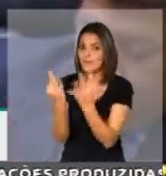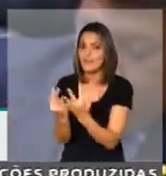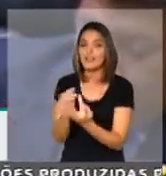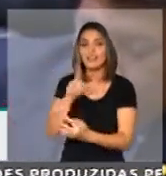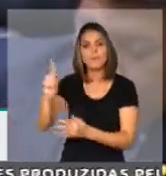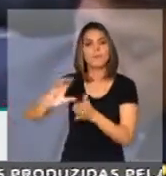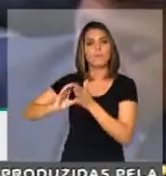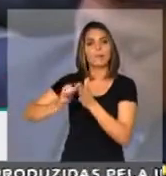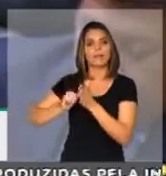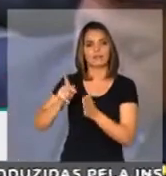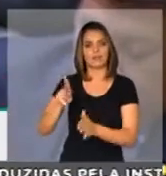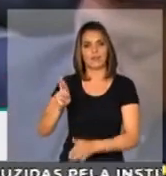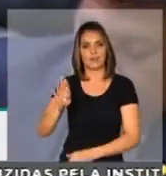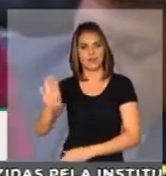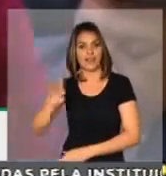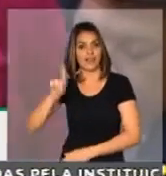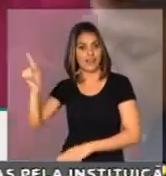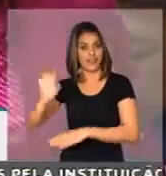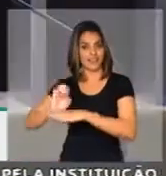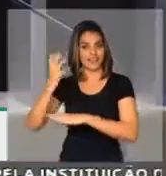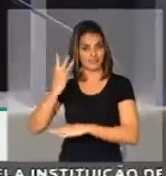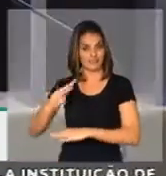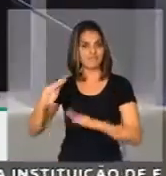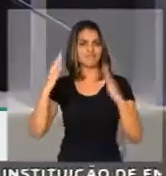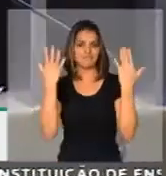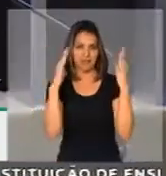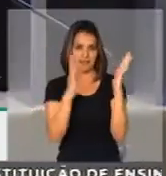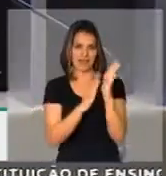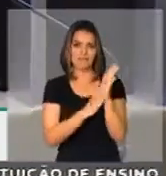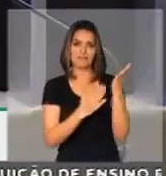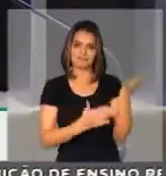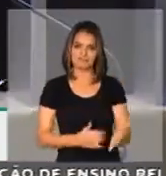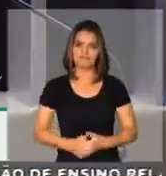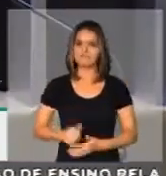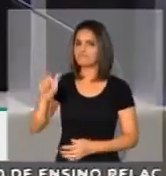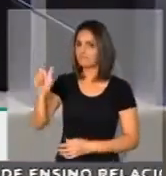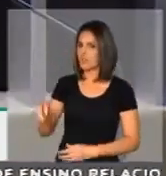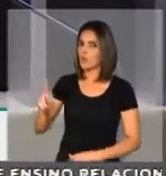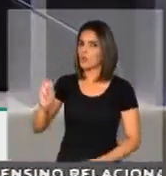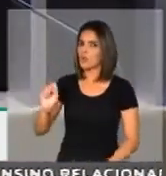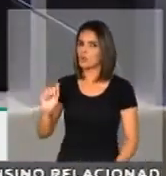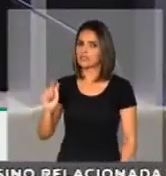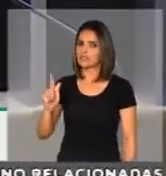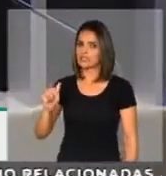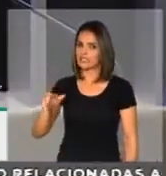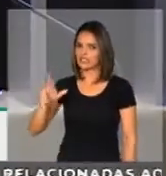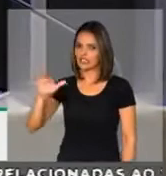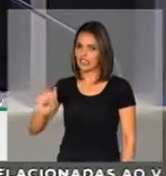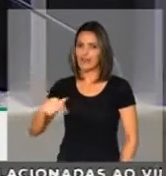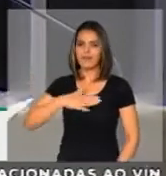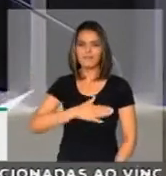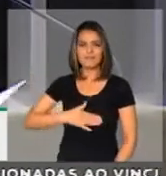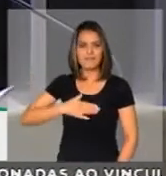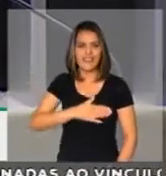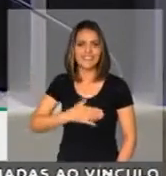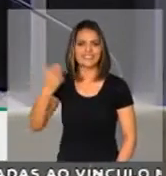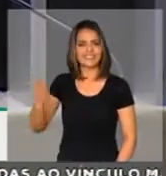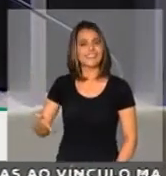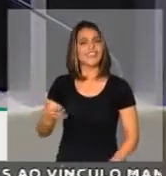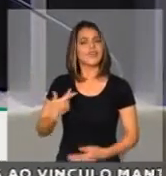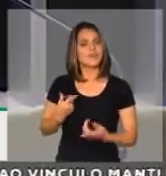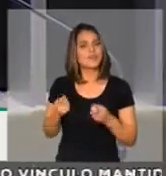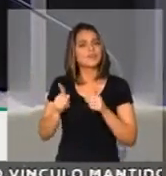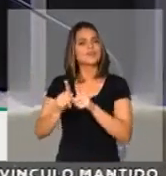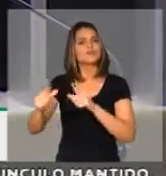Maranhão. Parabéns. Obrigado, deputada Rosângela. Rosângela, que é presidente nacional do PRB Mulher e que me dá a honra de poder compartilhar